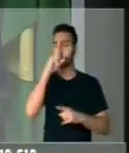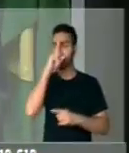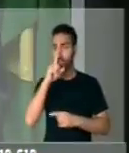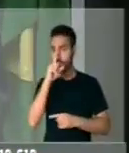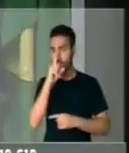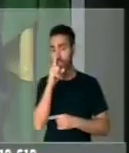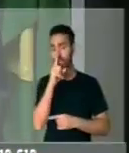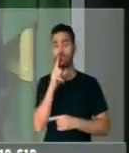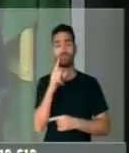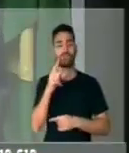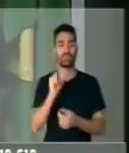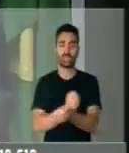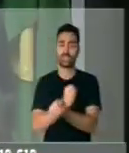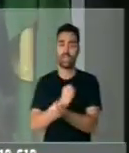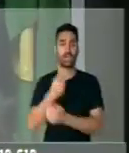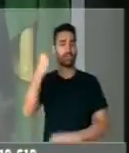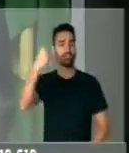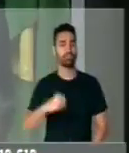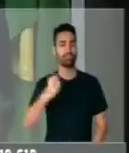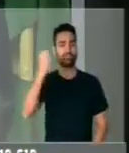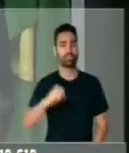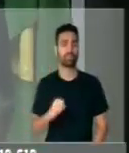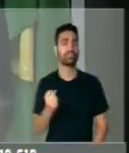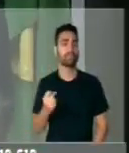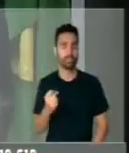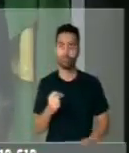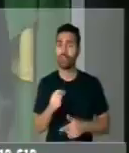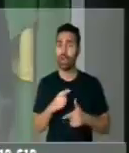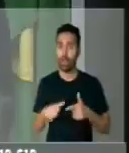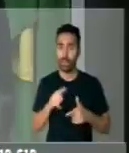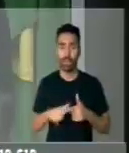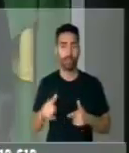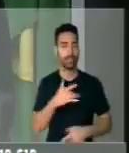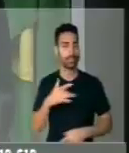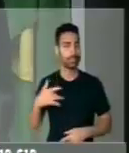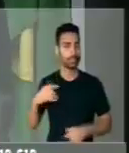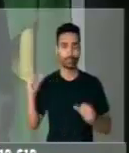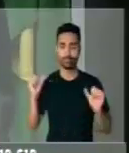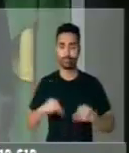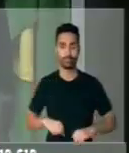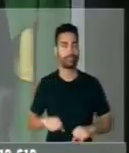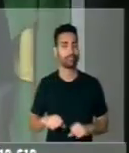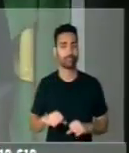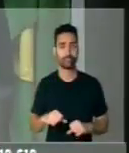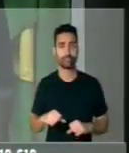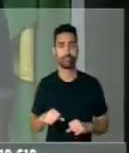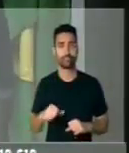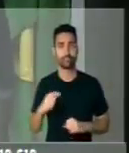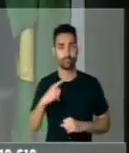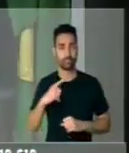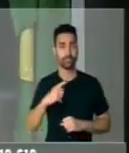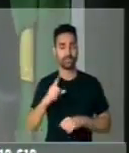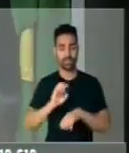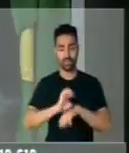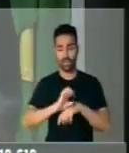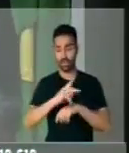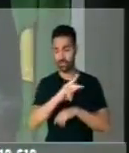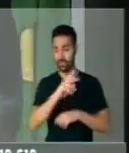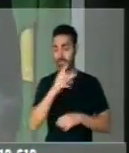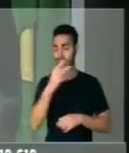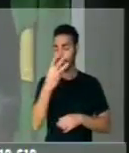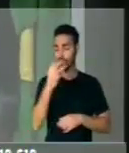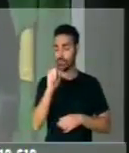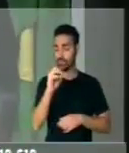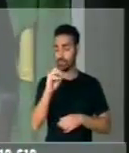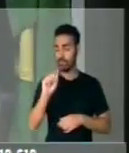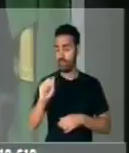que o vício de jogar consiste em um sério problema de saúde pública que afeta um número estimado no seu estado de 380